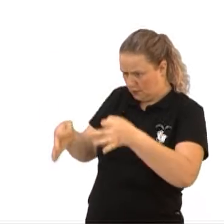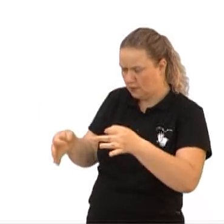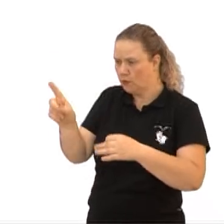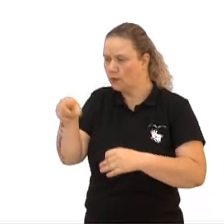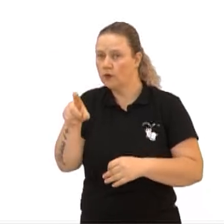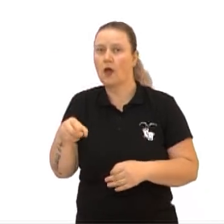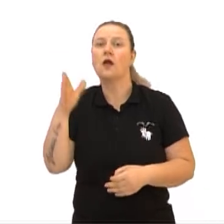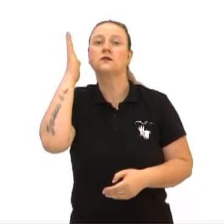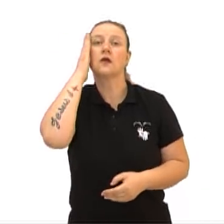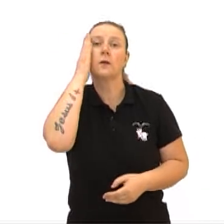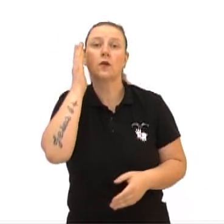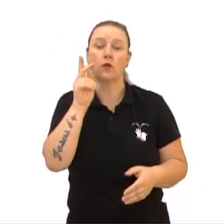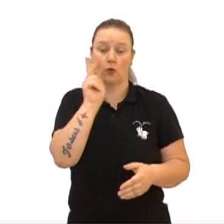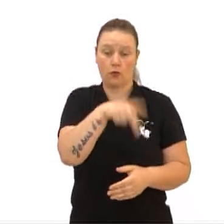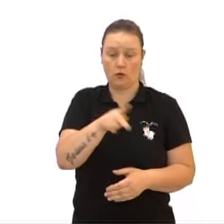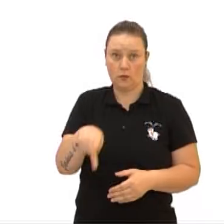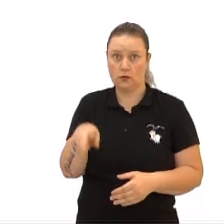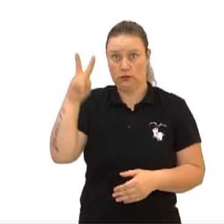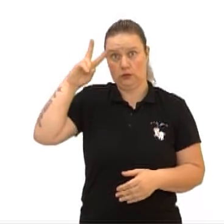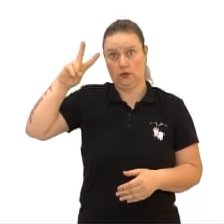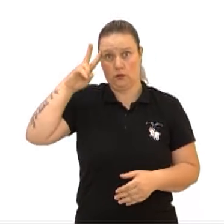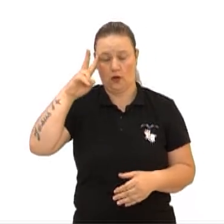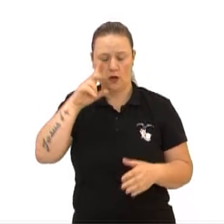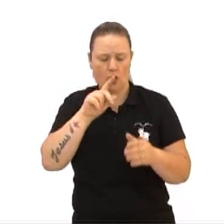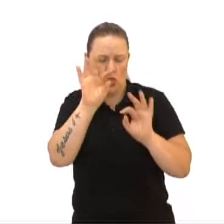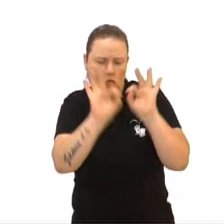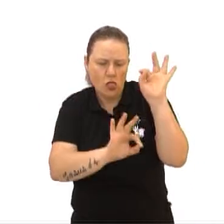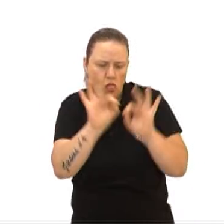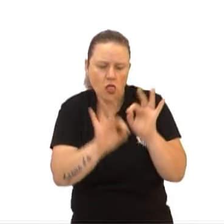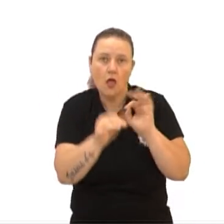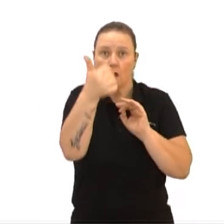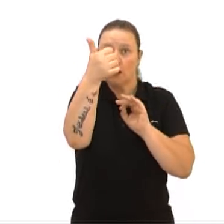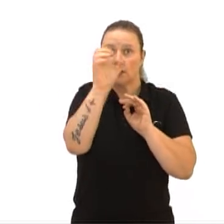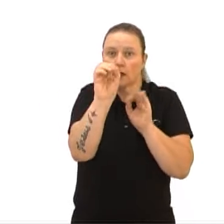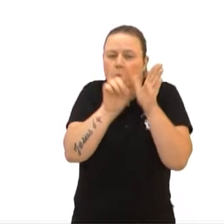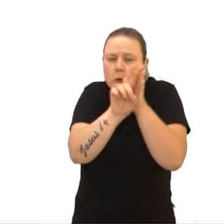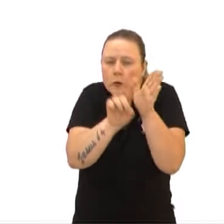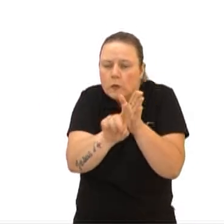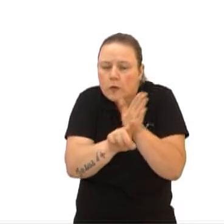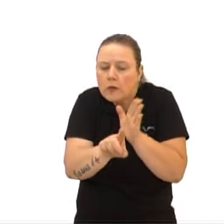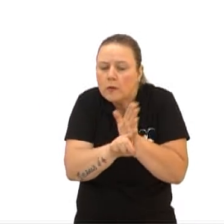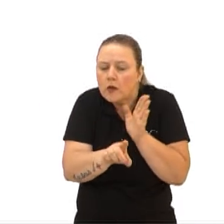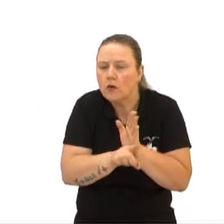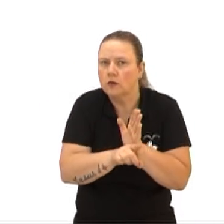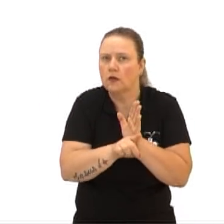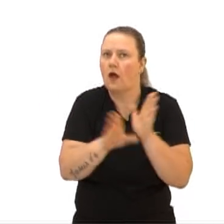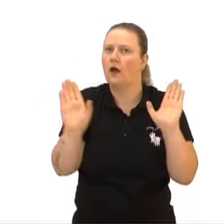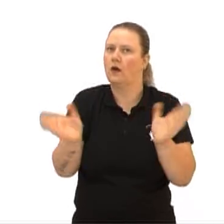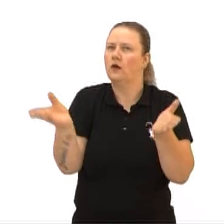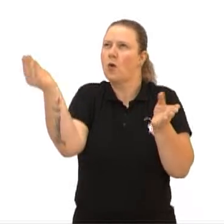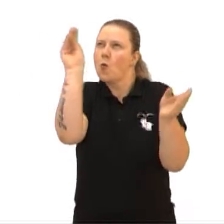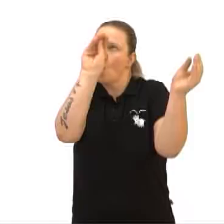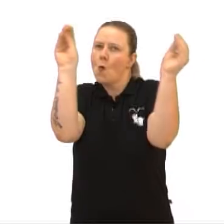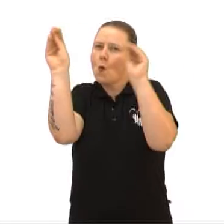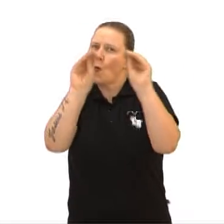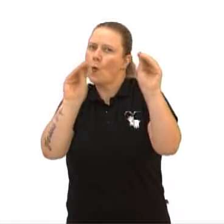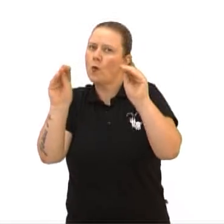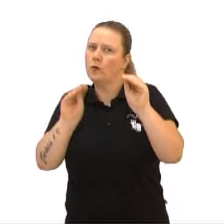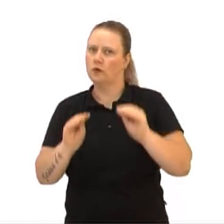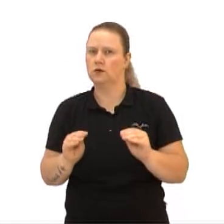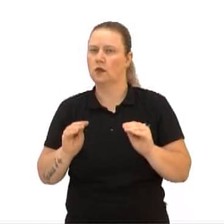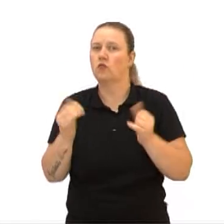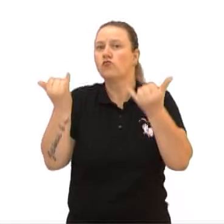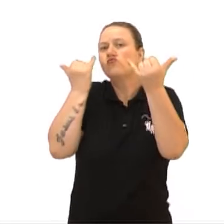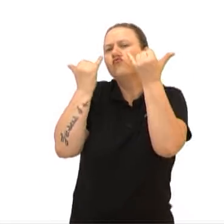10 perguntas, tá? E a cada aluno, vamos organizar as informações em uma tabela e representá-las,